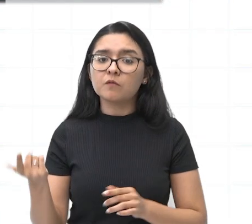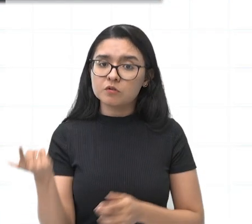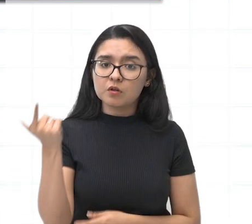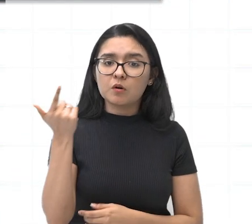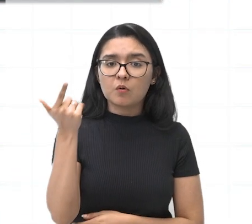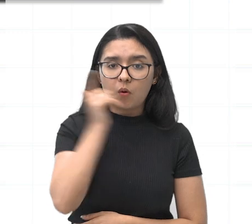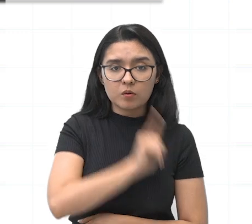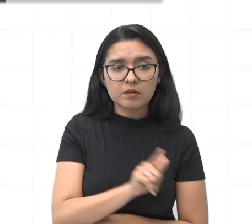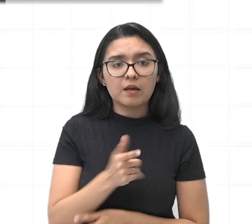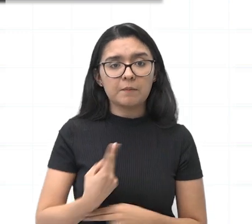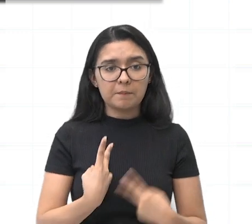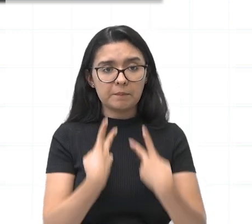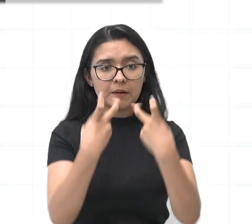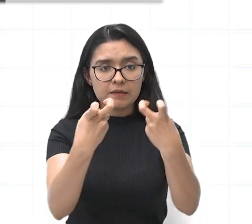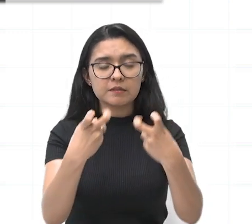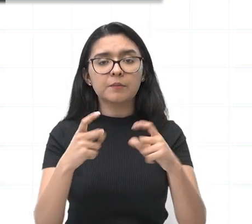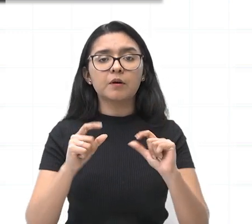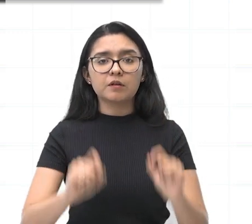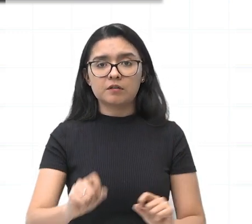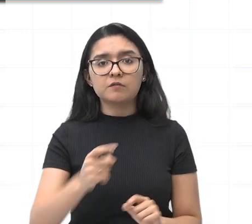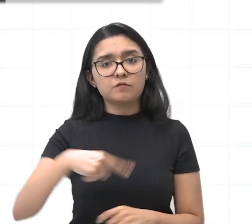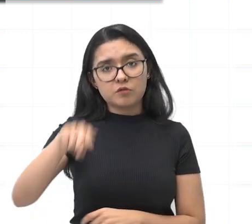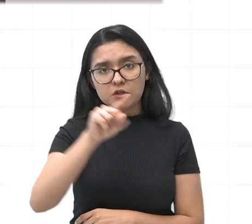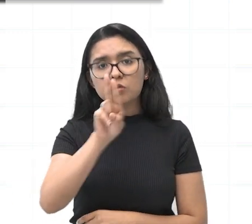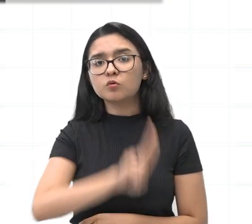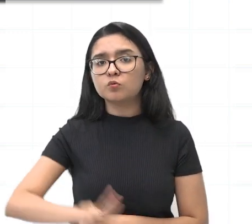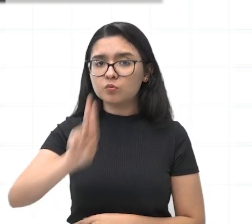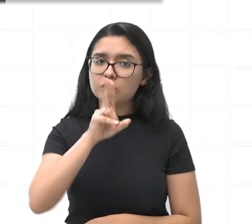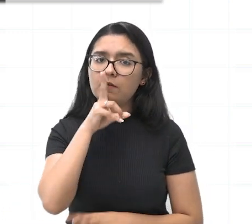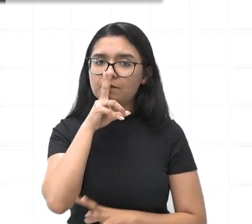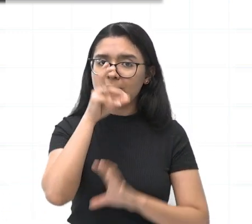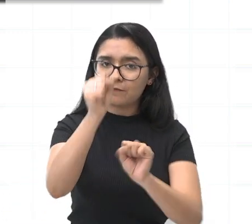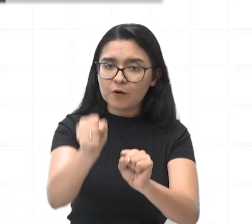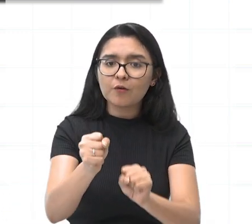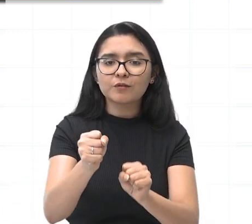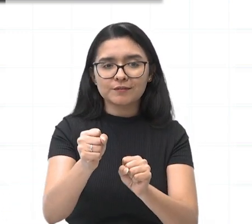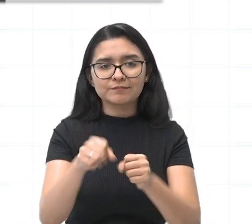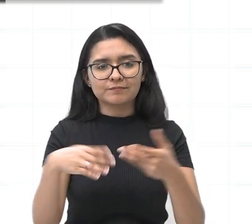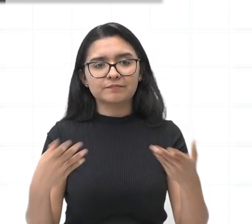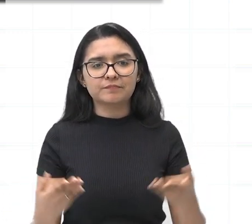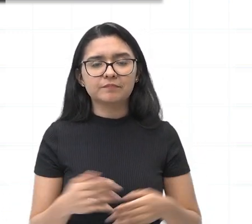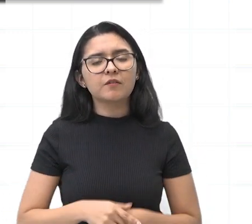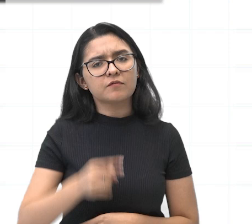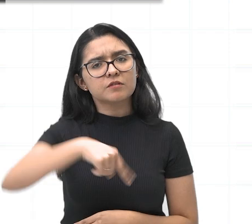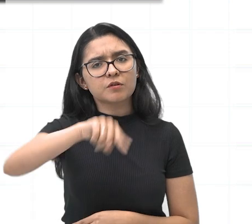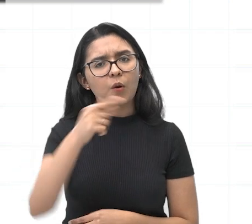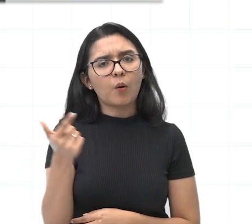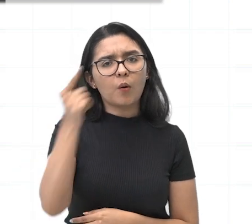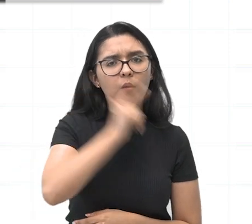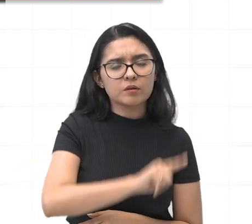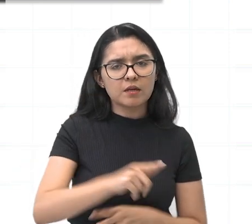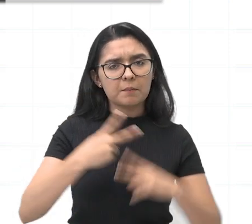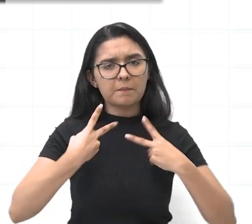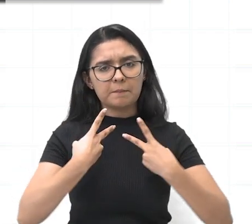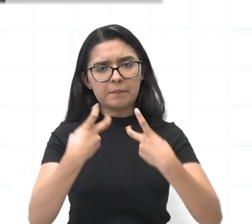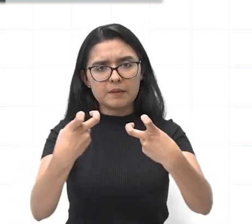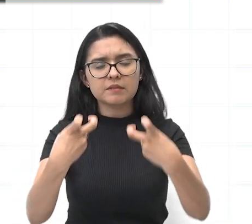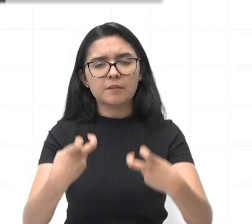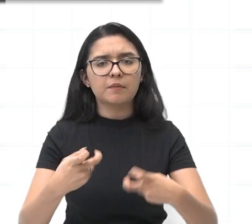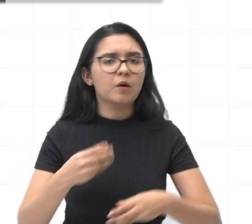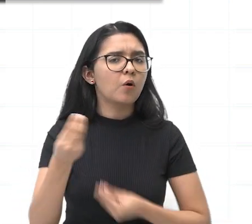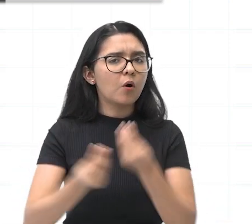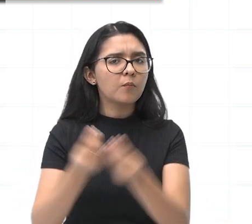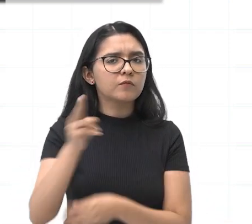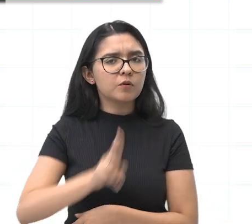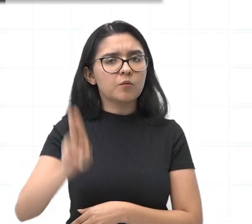consegue perceber que você usa força, né? Fica aí o questionamento, você consegue enxergar onde você